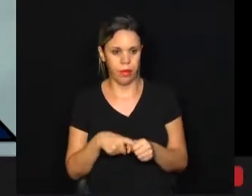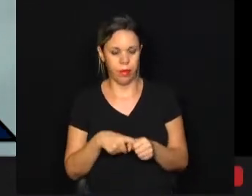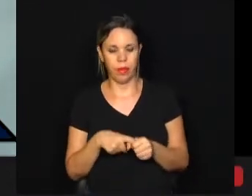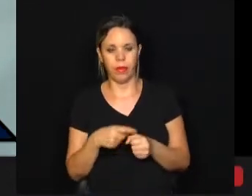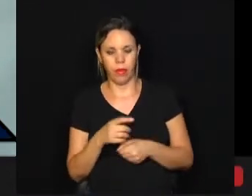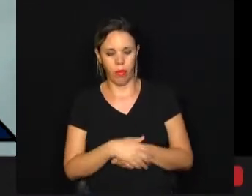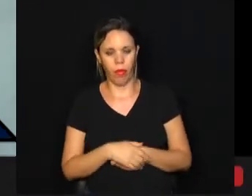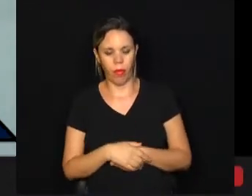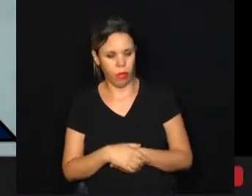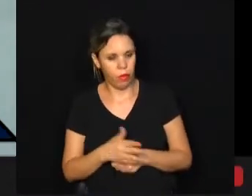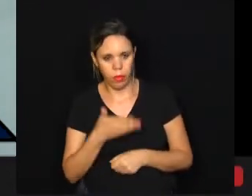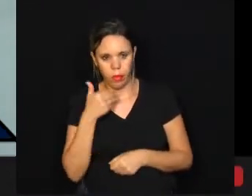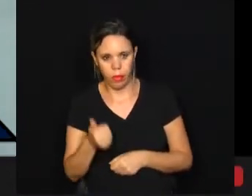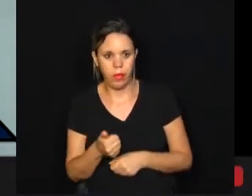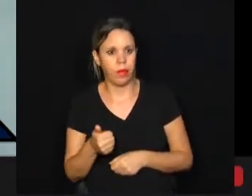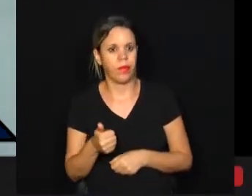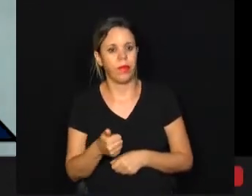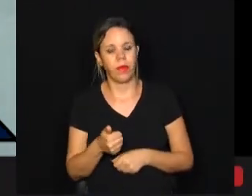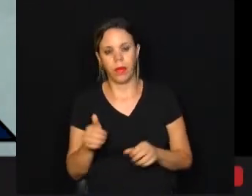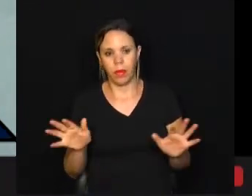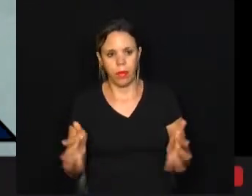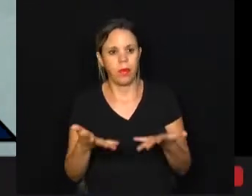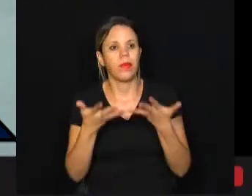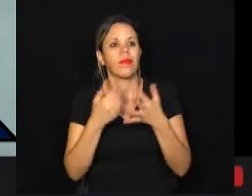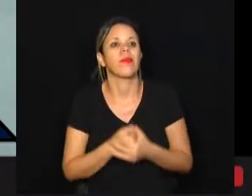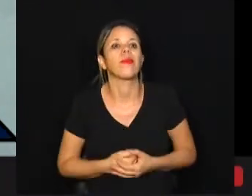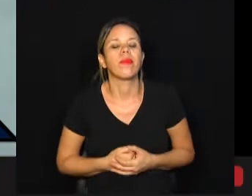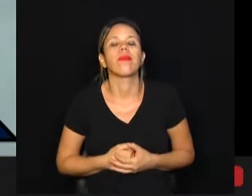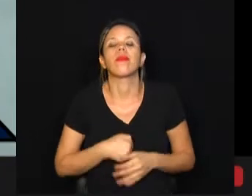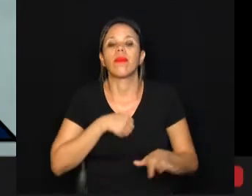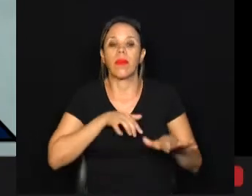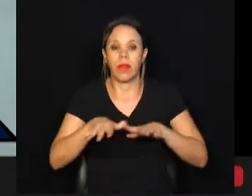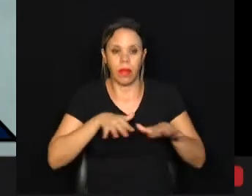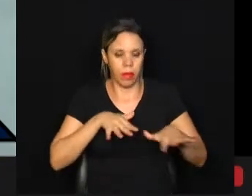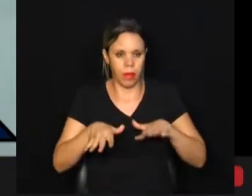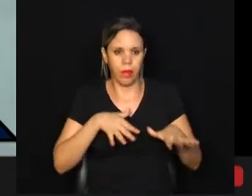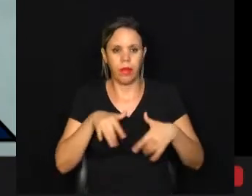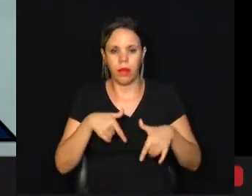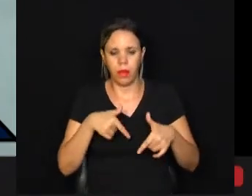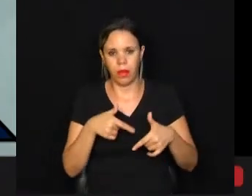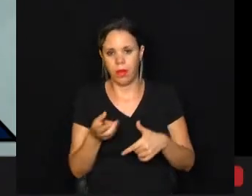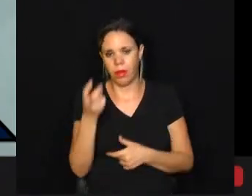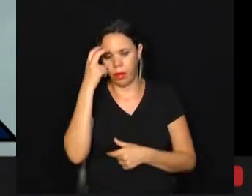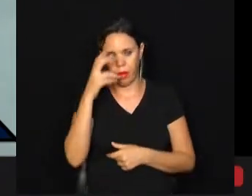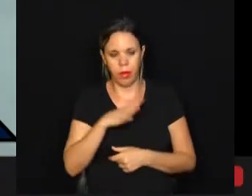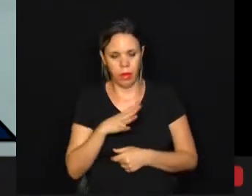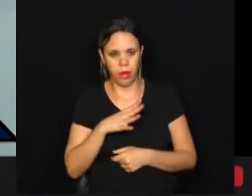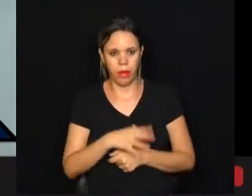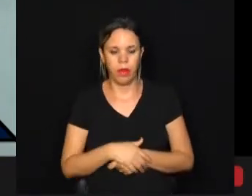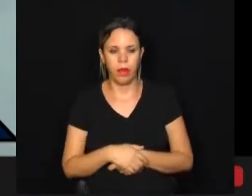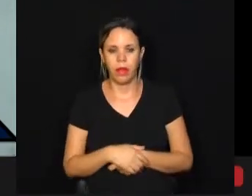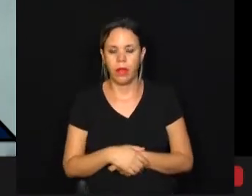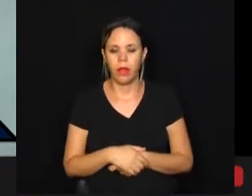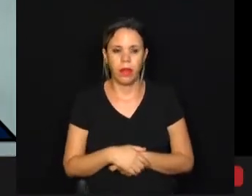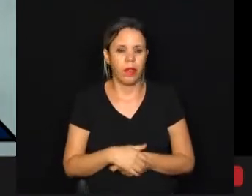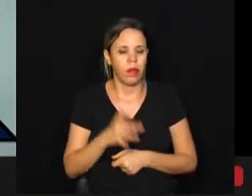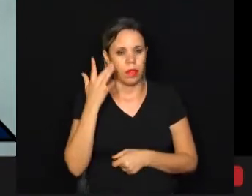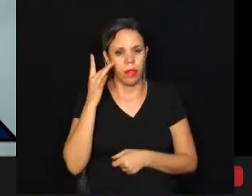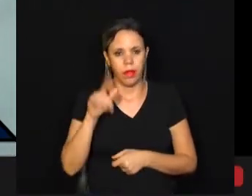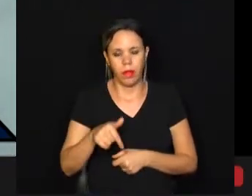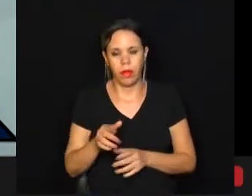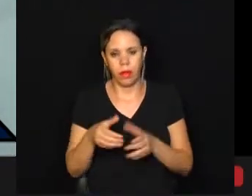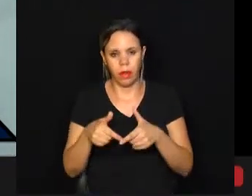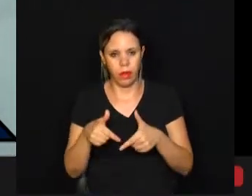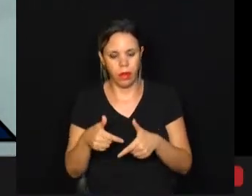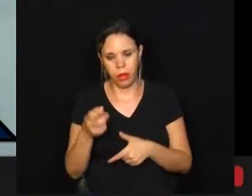a potencializar, estimular, né, os movimentos, as atividades culturais na nossa cidade. Eu acho que a Comissão